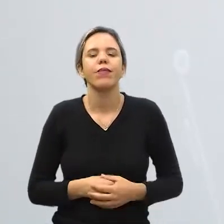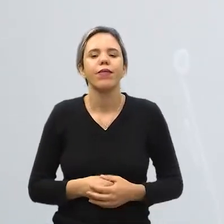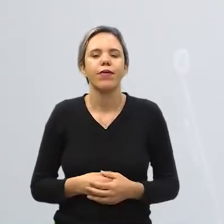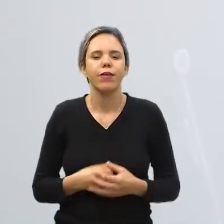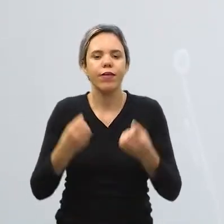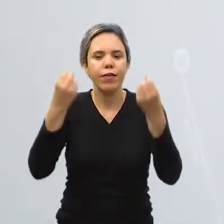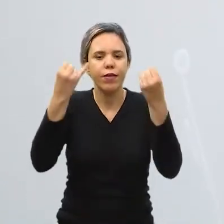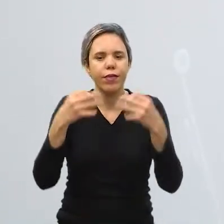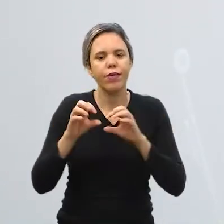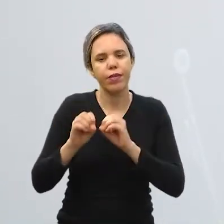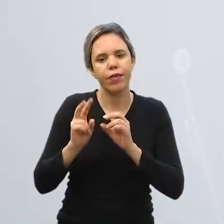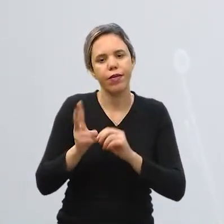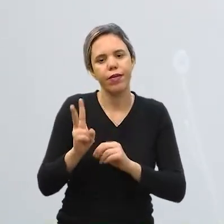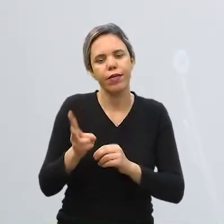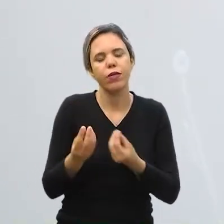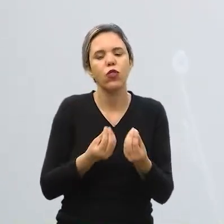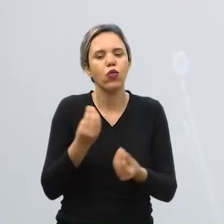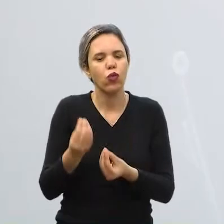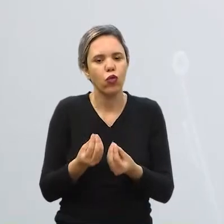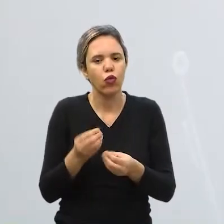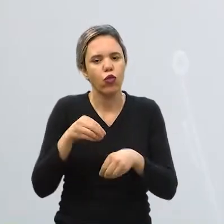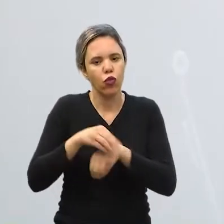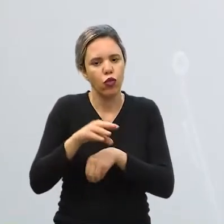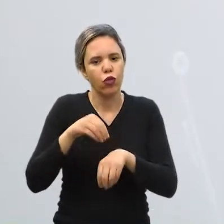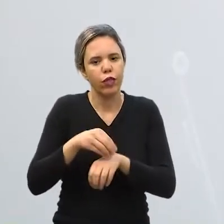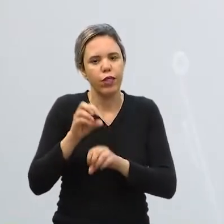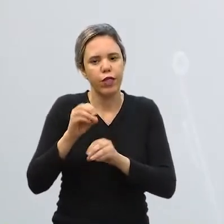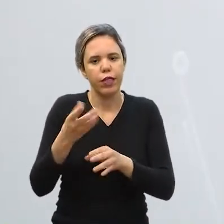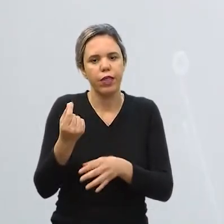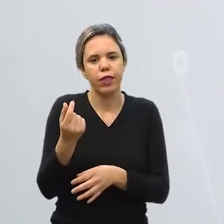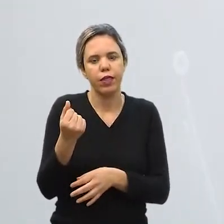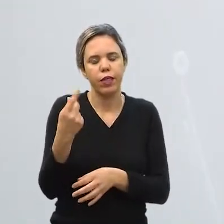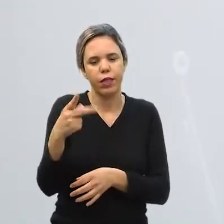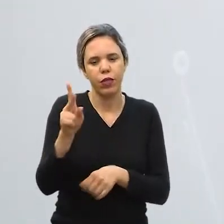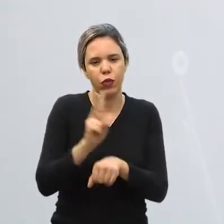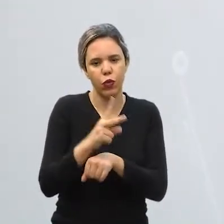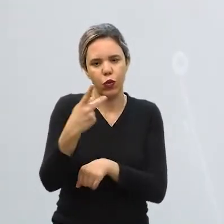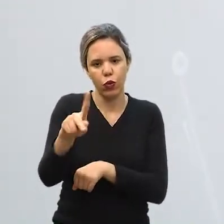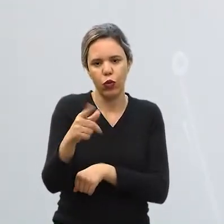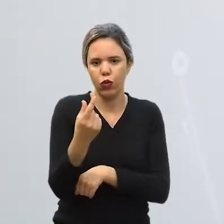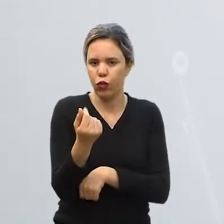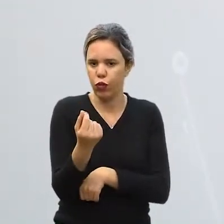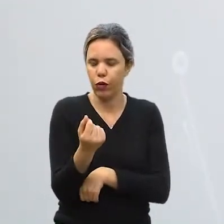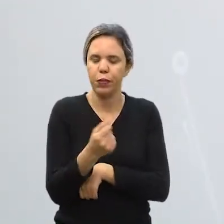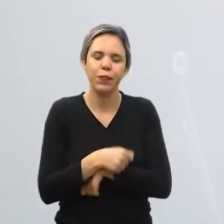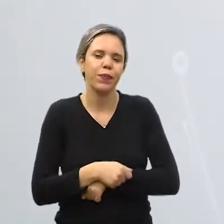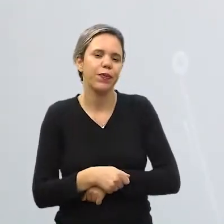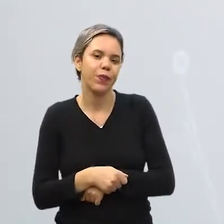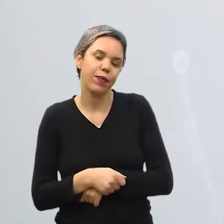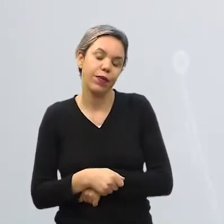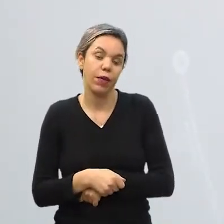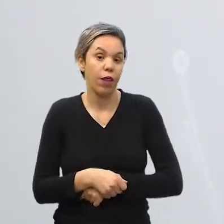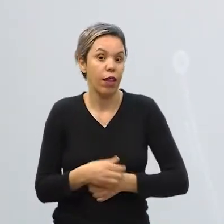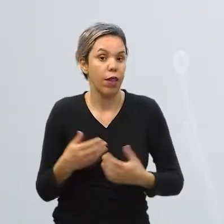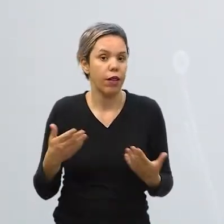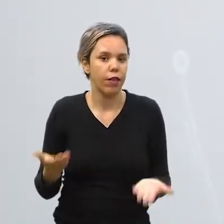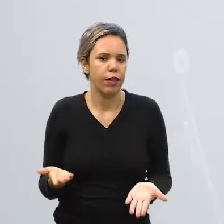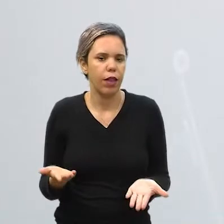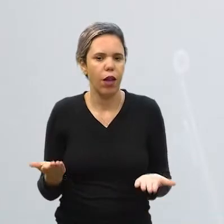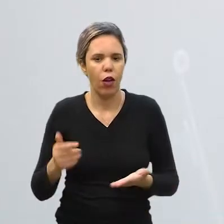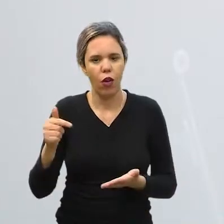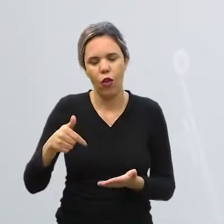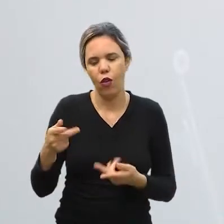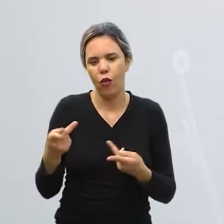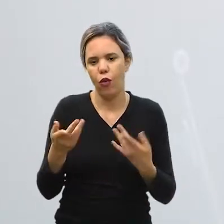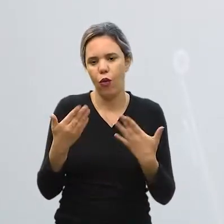gente falar sempre sobre as dicas de finanças para você cuidar bem do seu dinheiro, né? E dessa vez